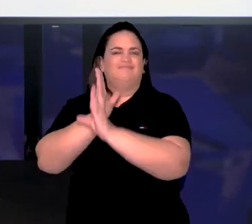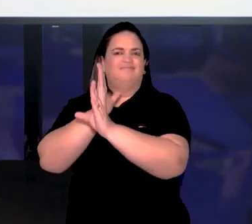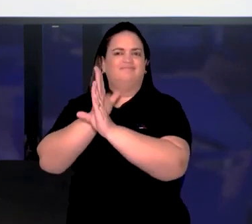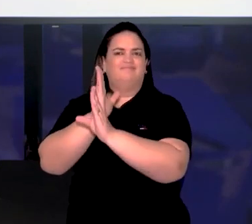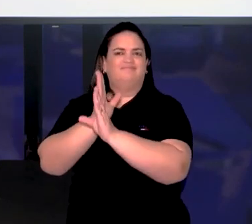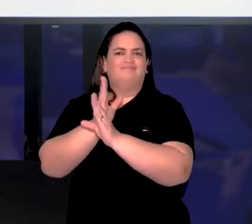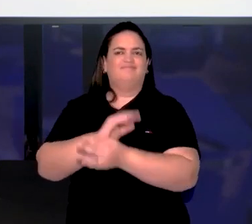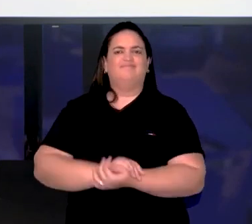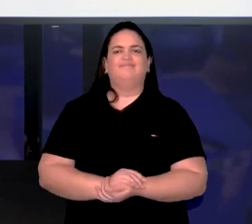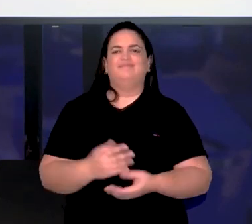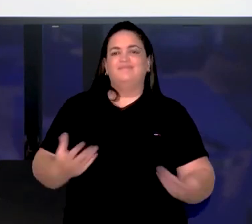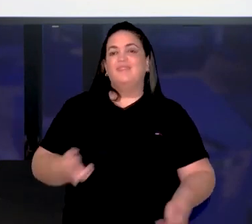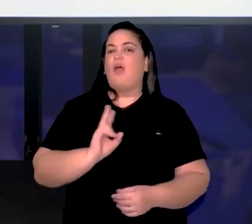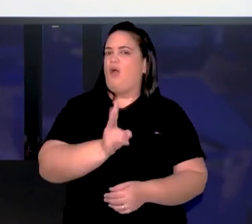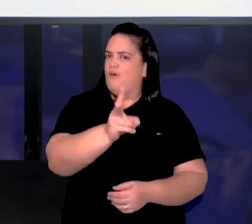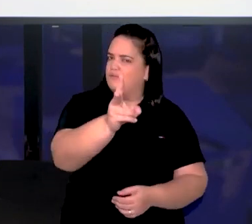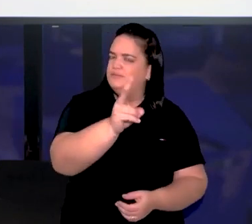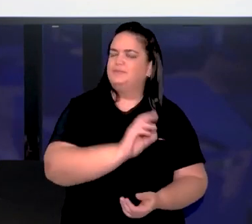Seguindo,